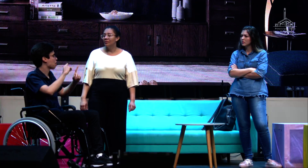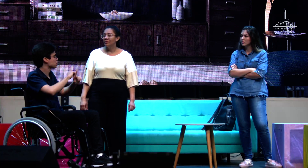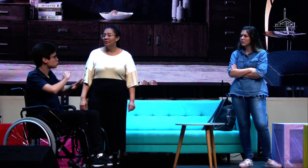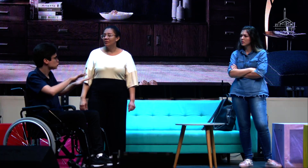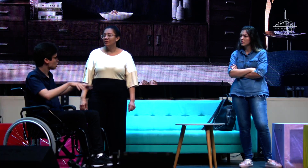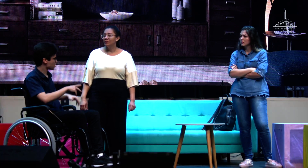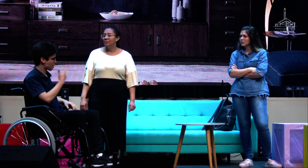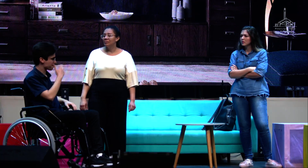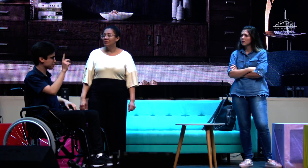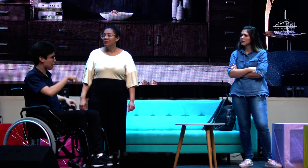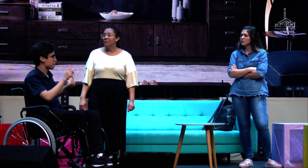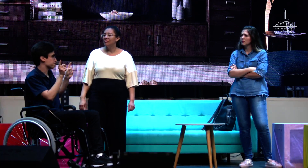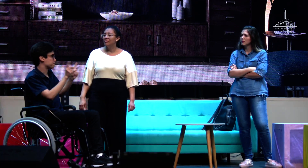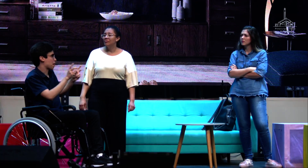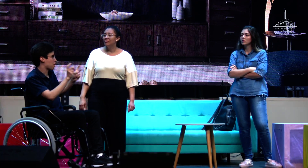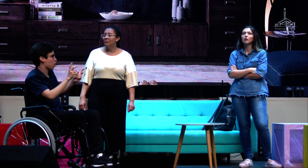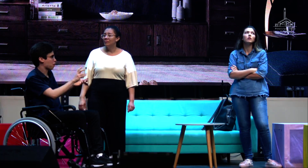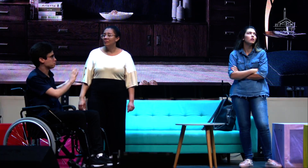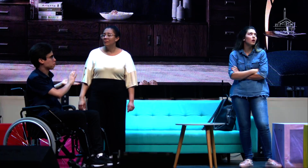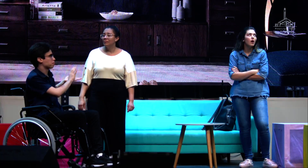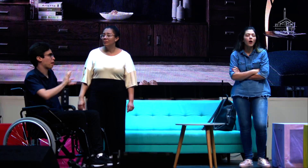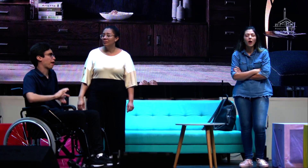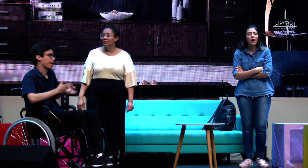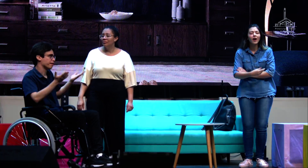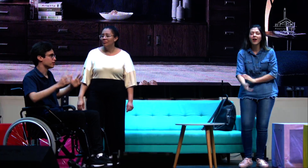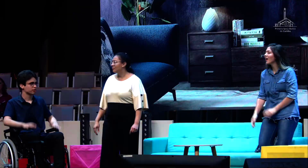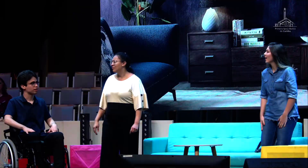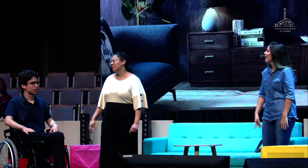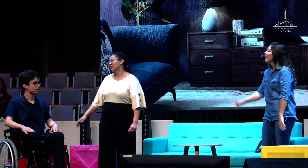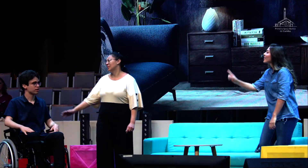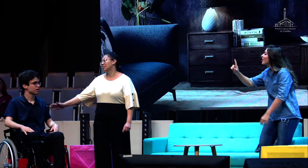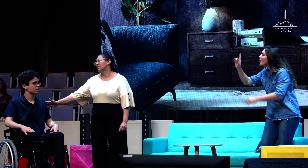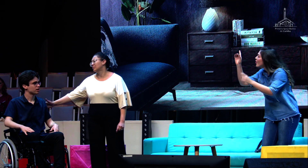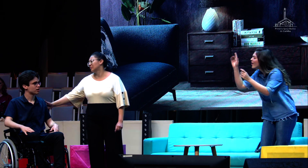deles. Parece até aqueles vendedores com comissão.